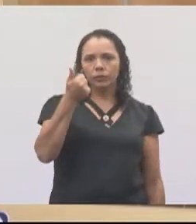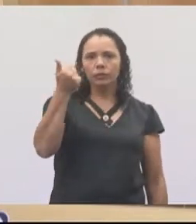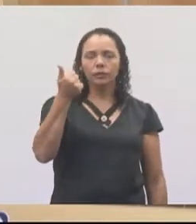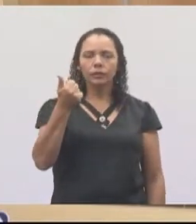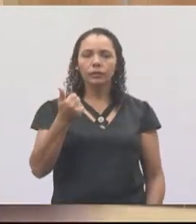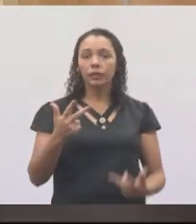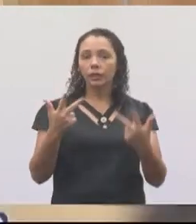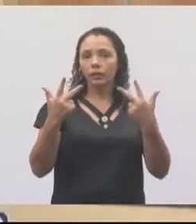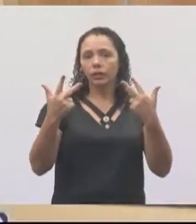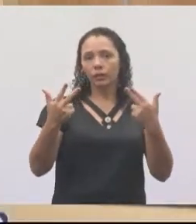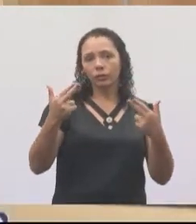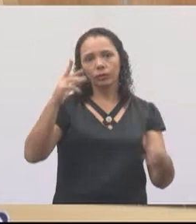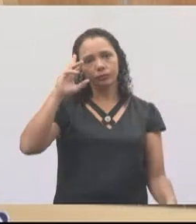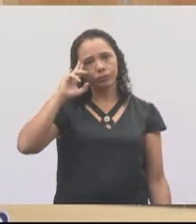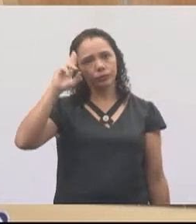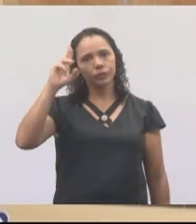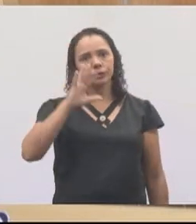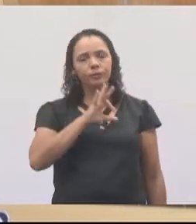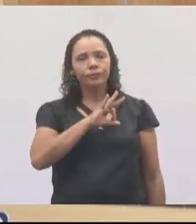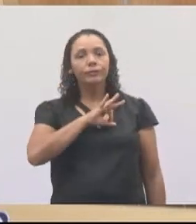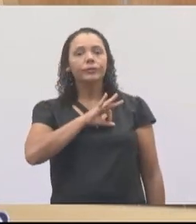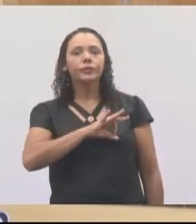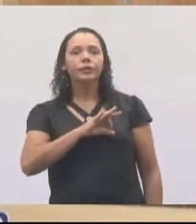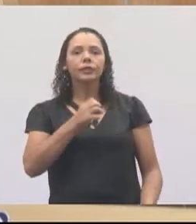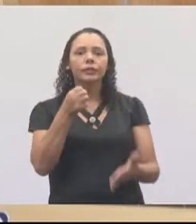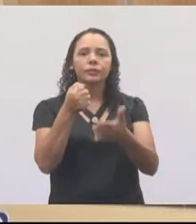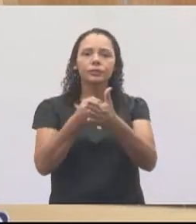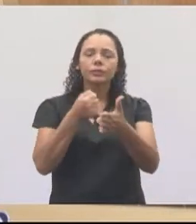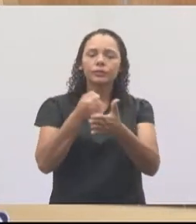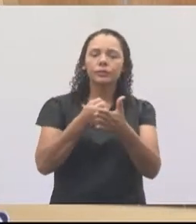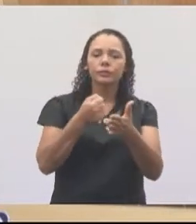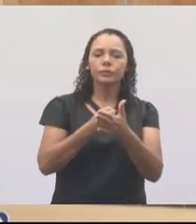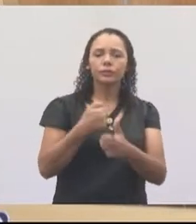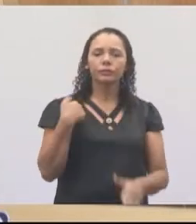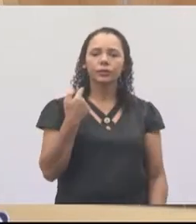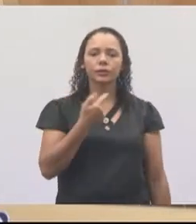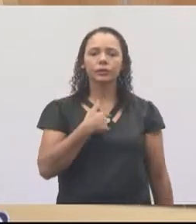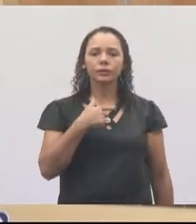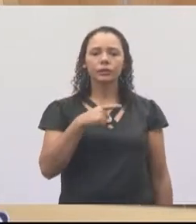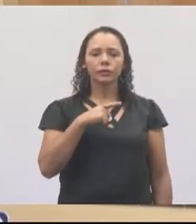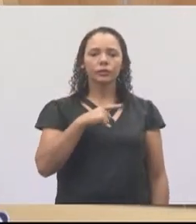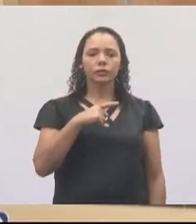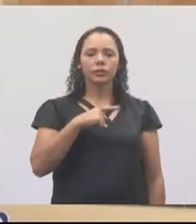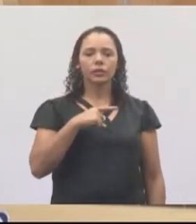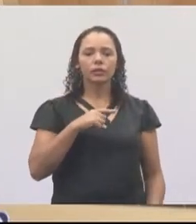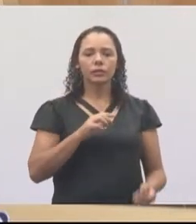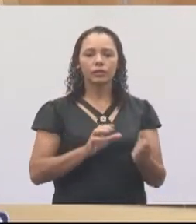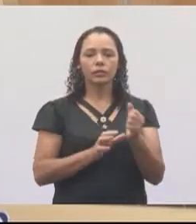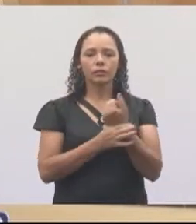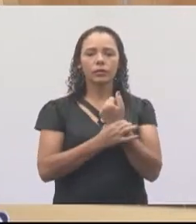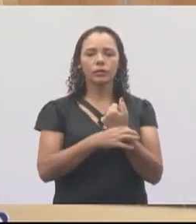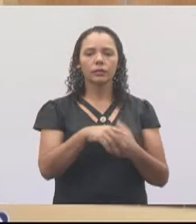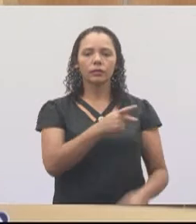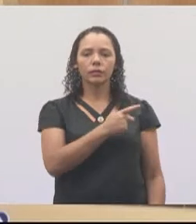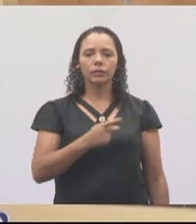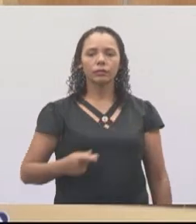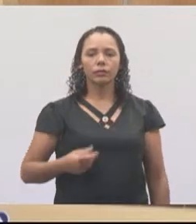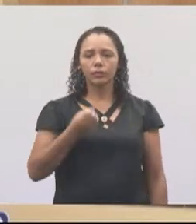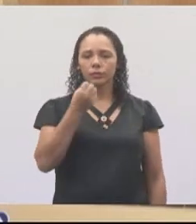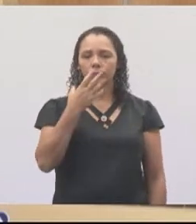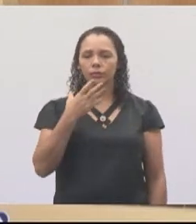Dr. Tales lutou para que a gente tivesse uma segurança pública de qualidade.